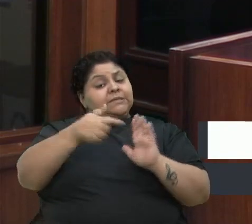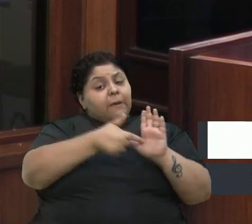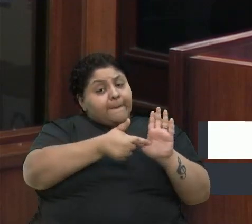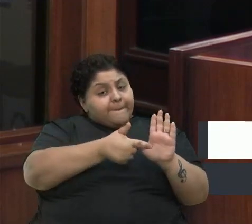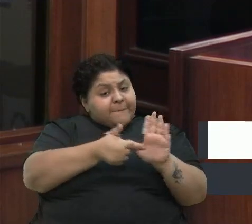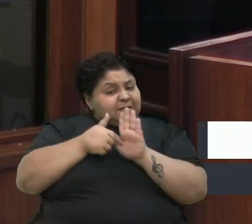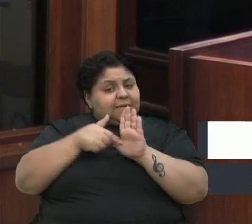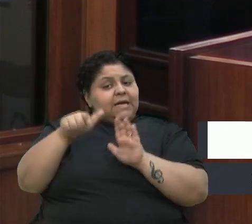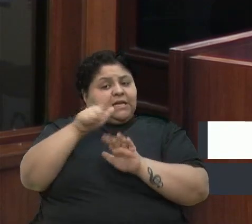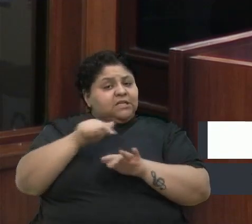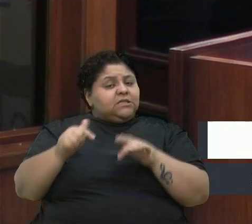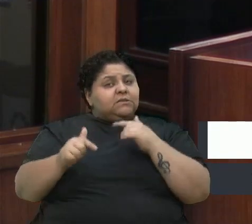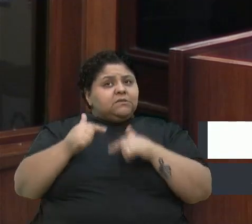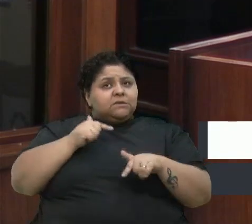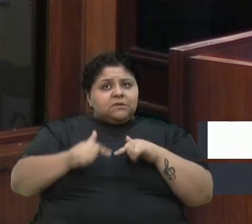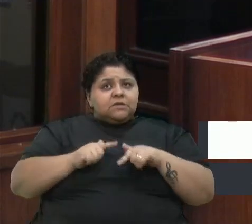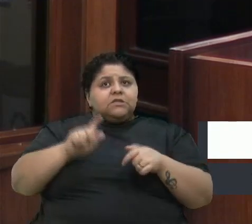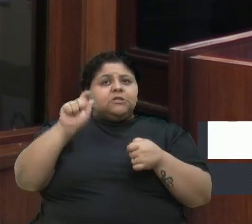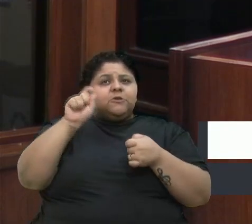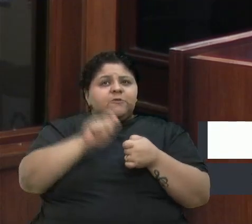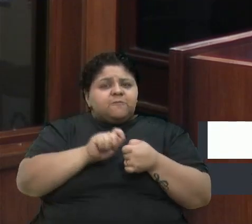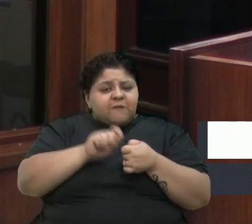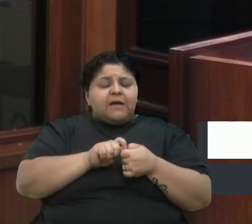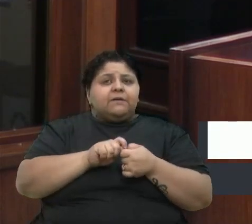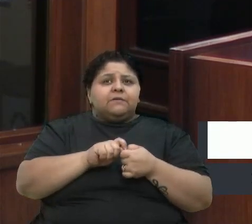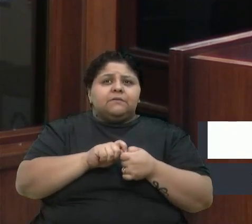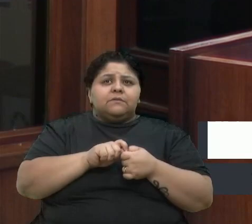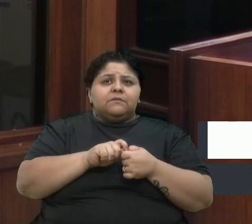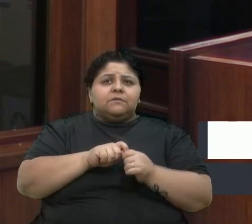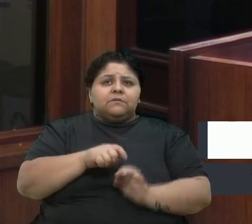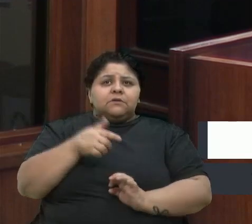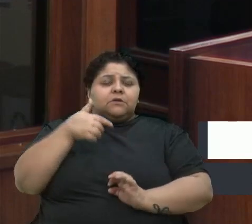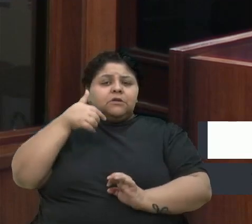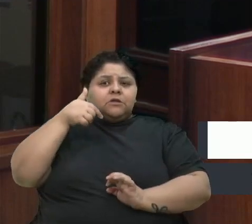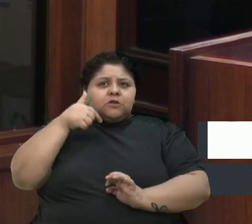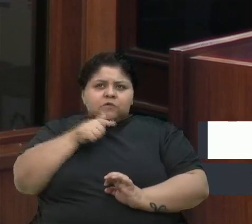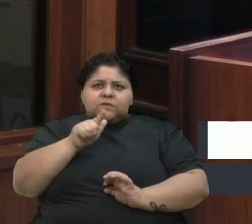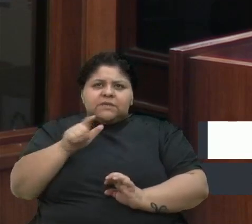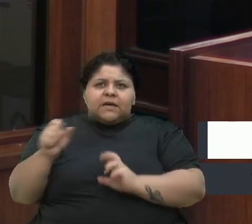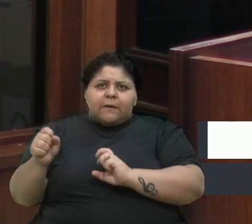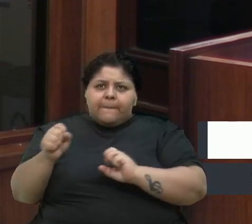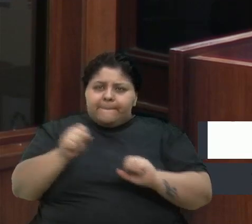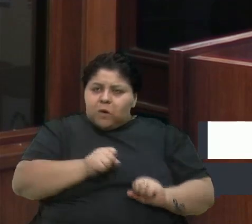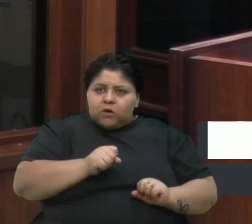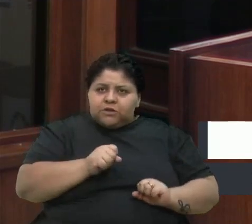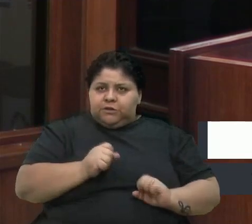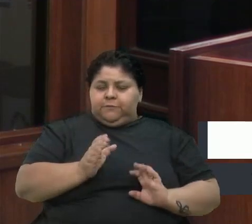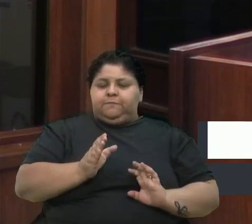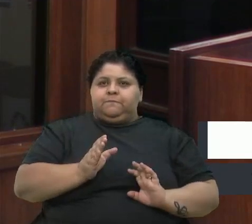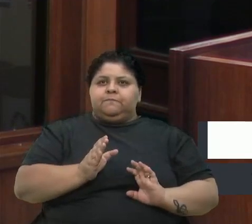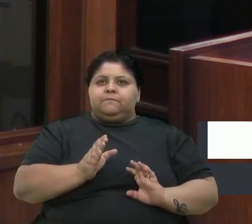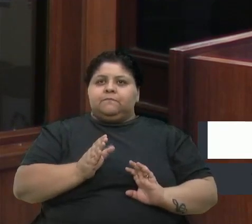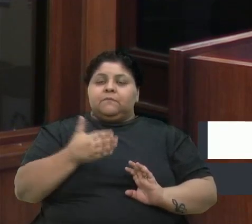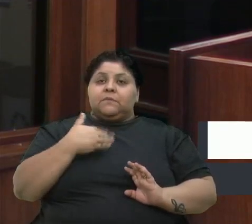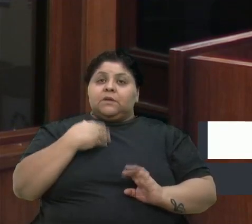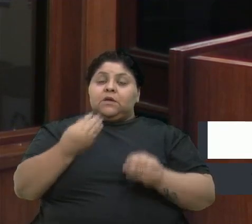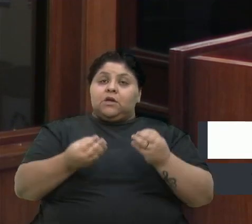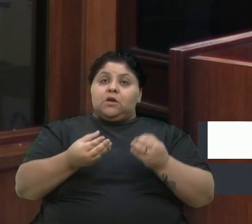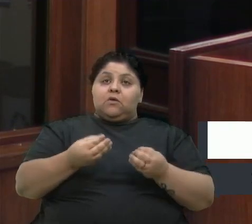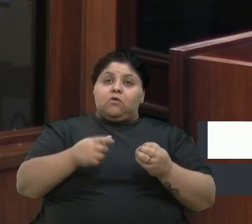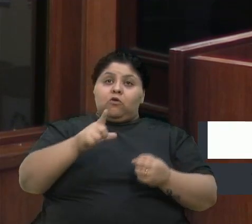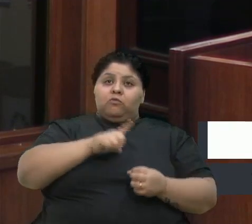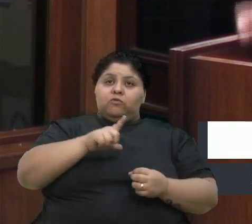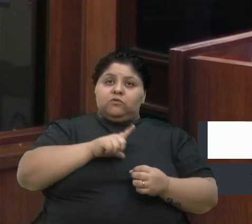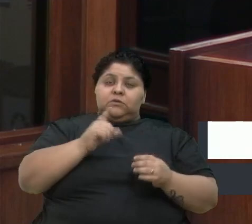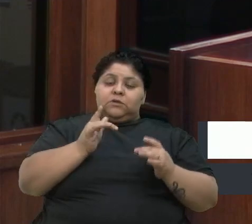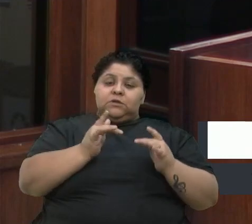a gente trabalha, que a gente faz aquilo que a gente consegue, que a gente pode, que está ao nosso alcance. Eu, como tenho essa ligação, e